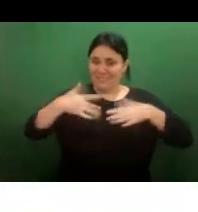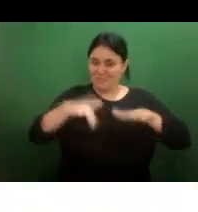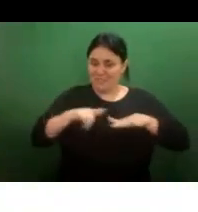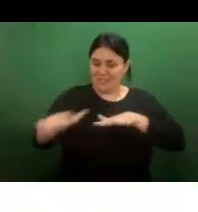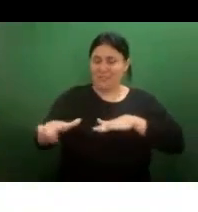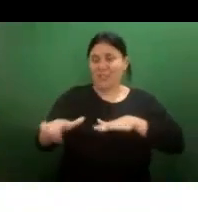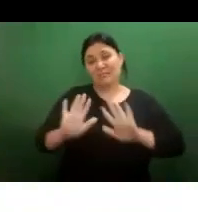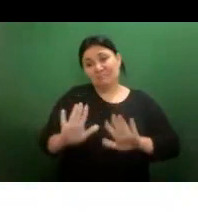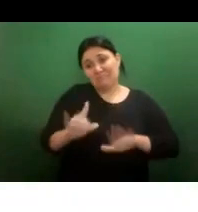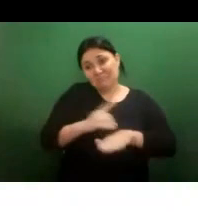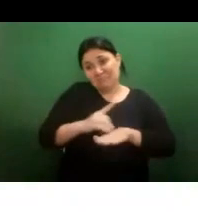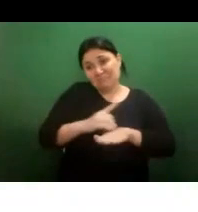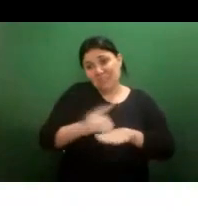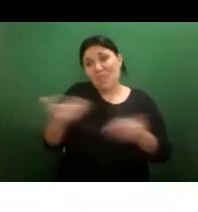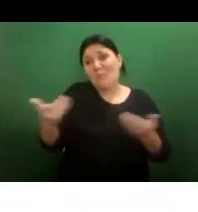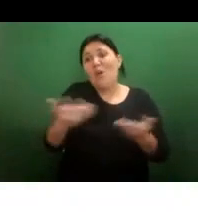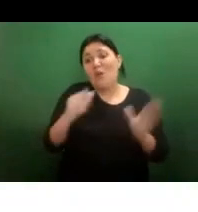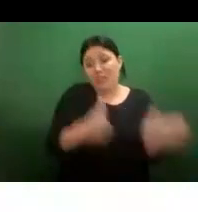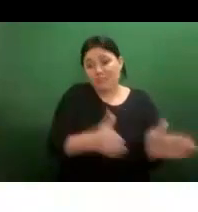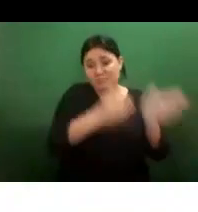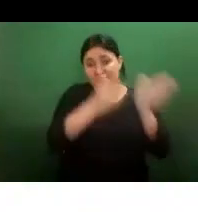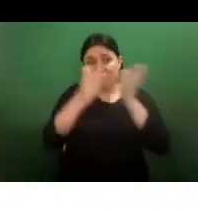que passamos para a parte seguinte.